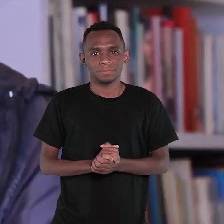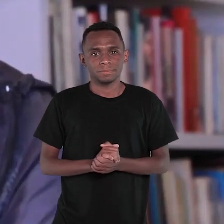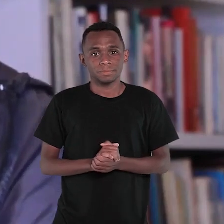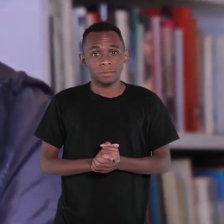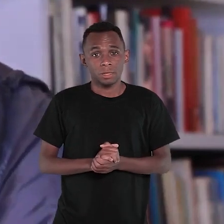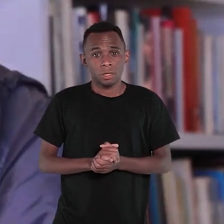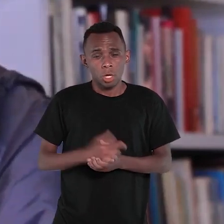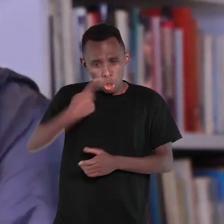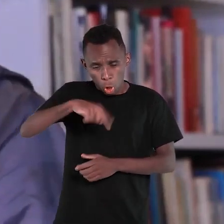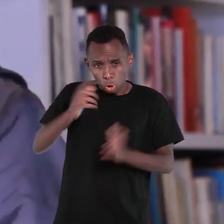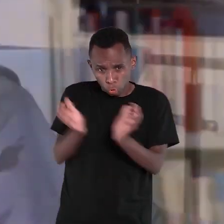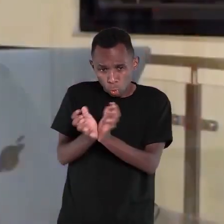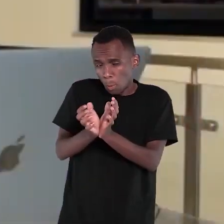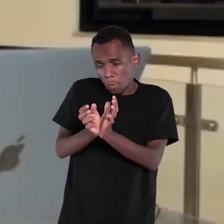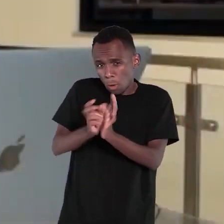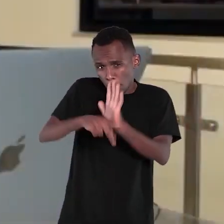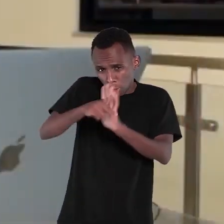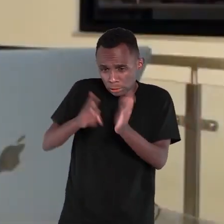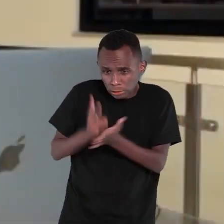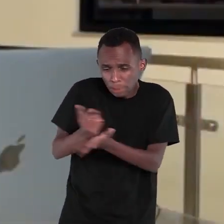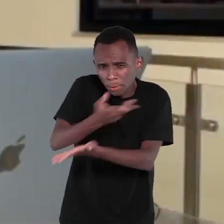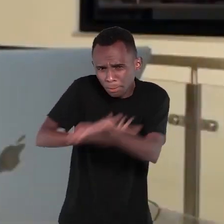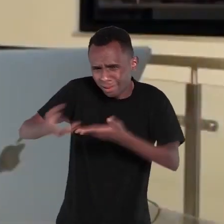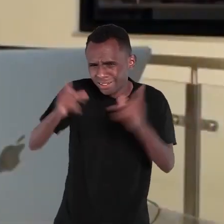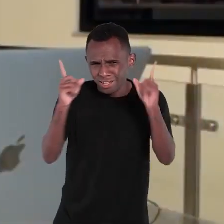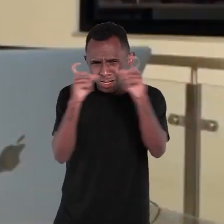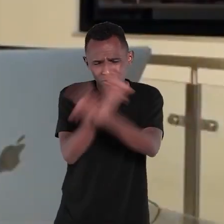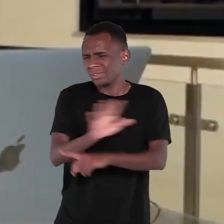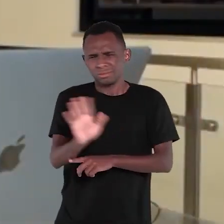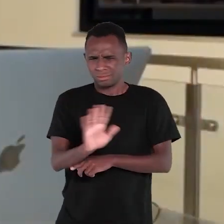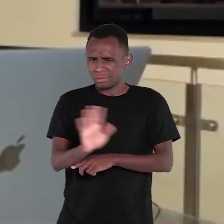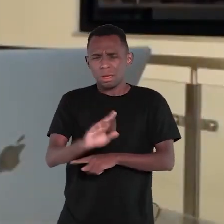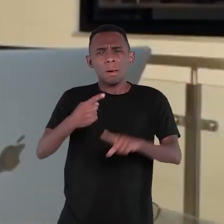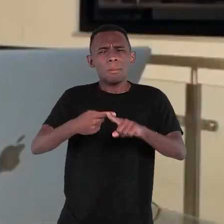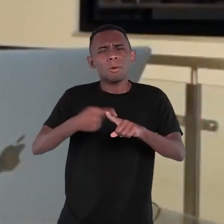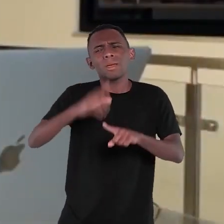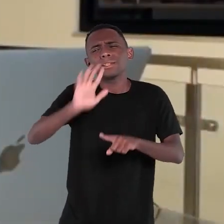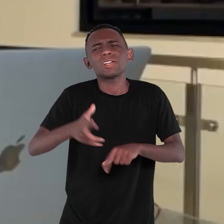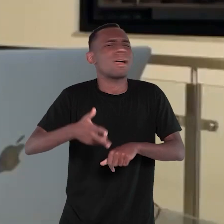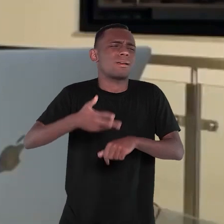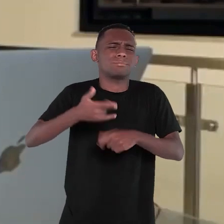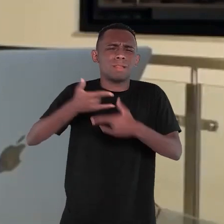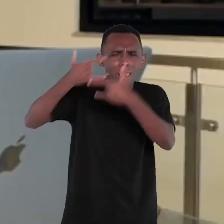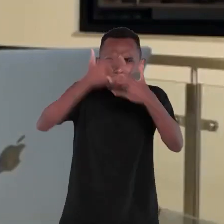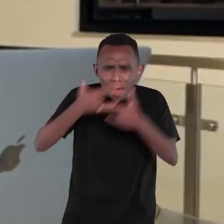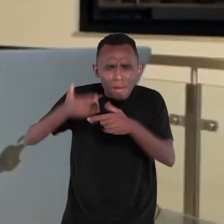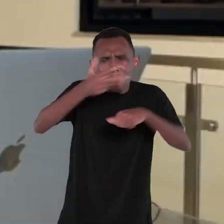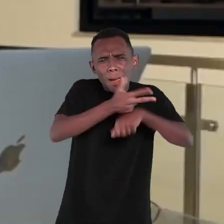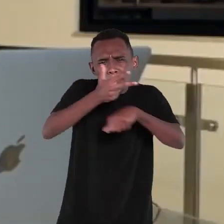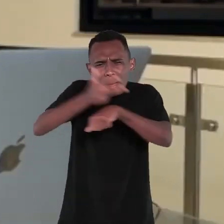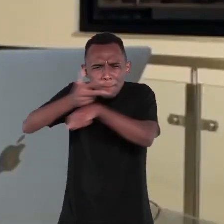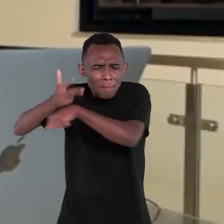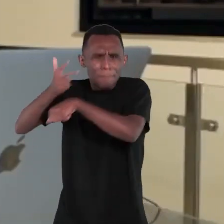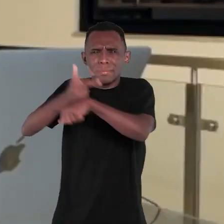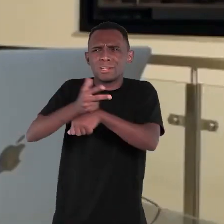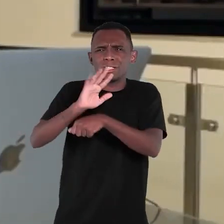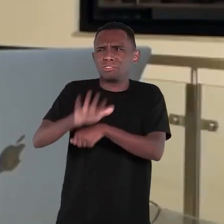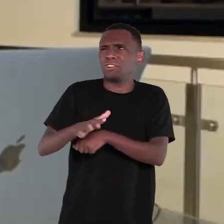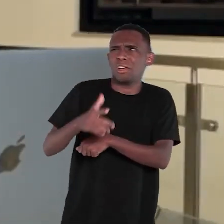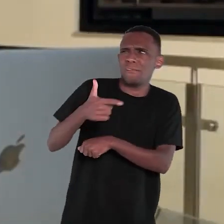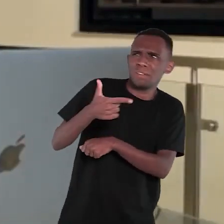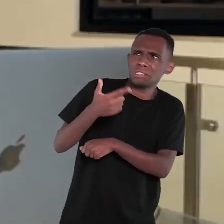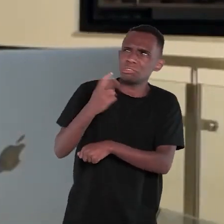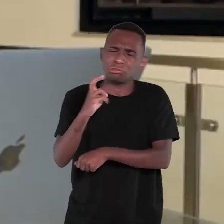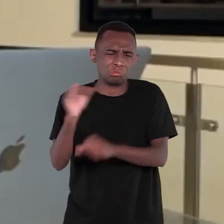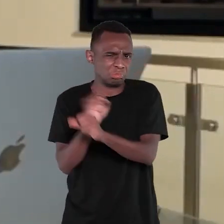lançou. O escritor e apresentador Afonso Borges é um homem branco, de cabelos e barba grisalhos. Ele usa